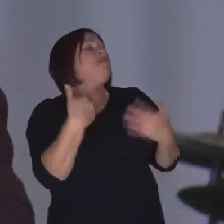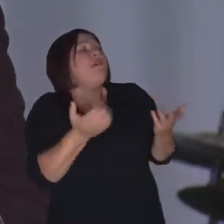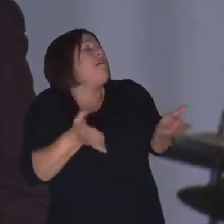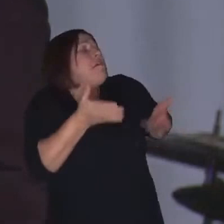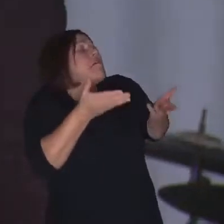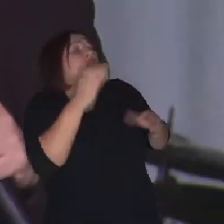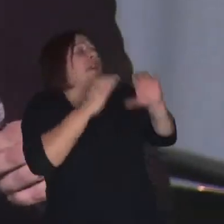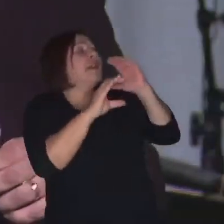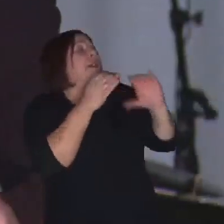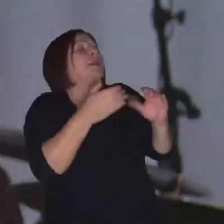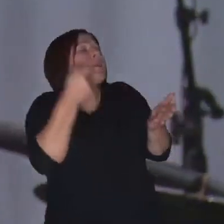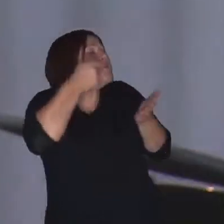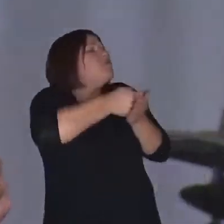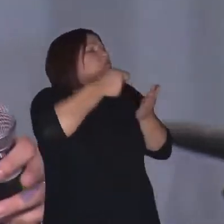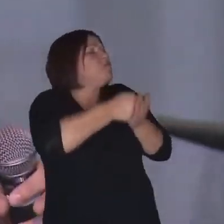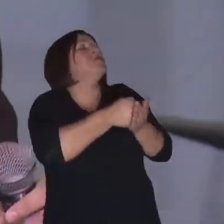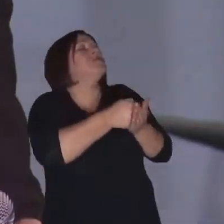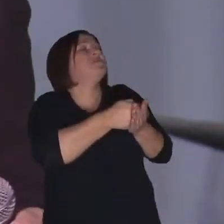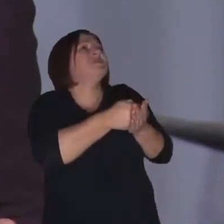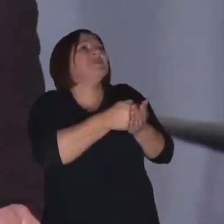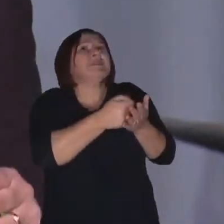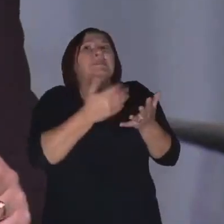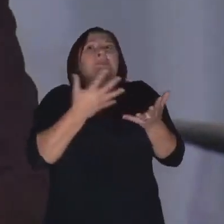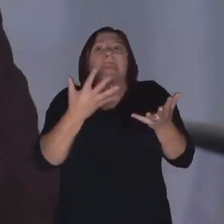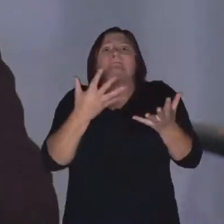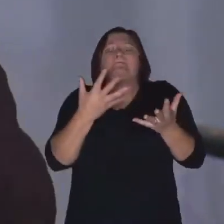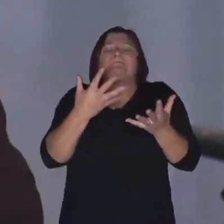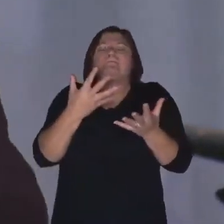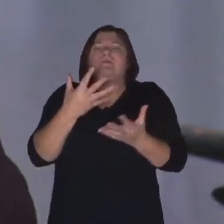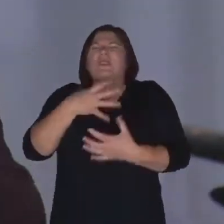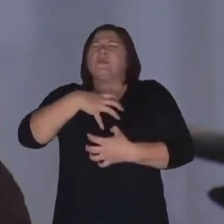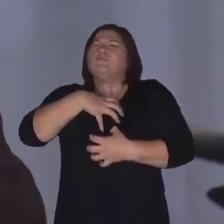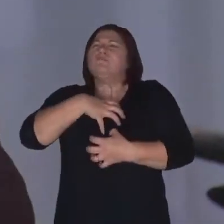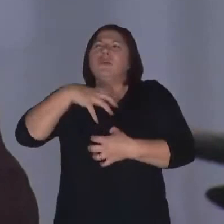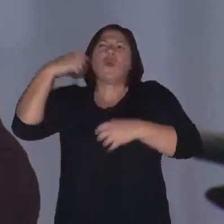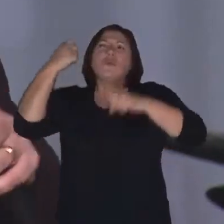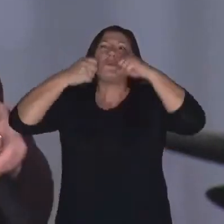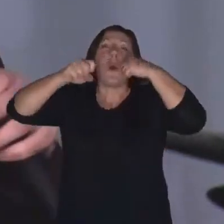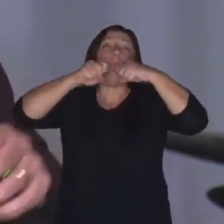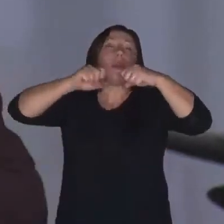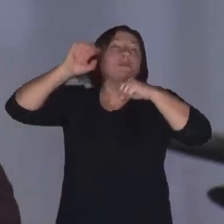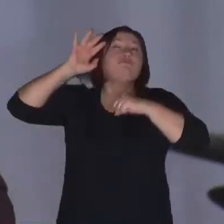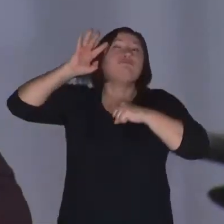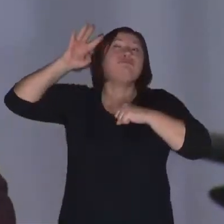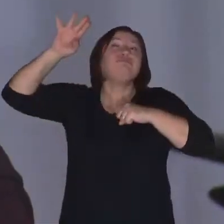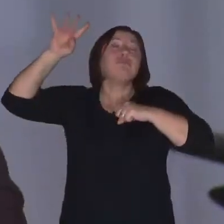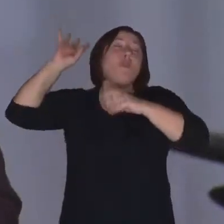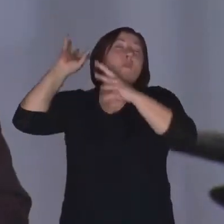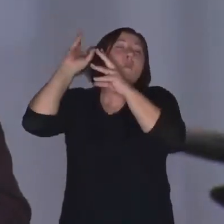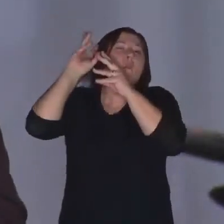Aí vem a crise do salmista. Como que poderíamos cantar as canções do Senhor numa terra